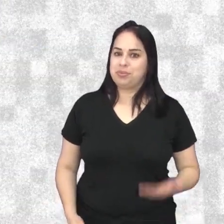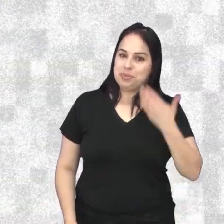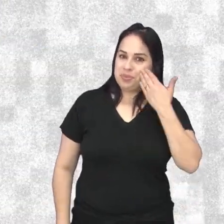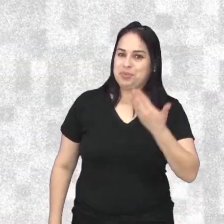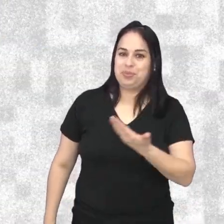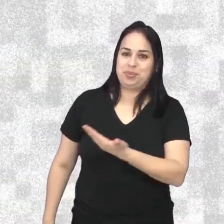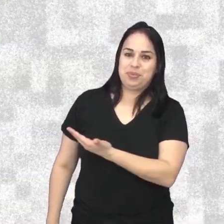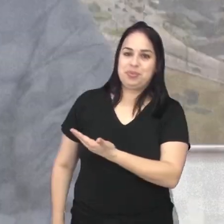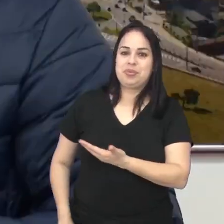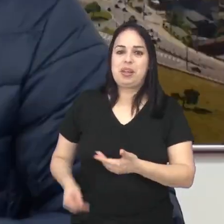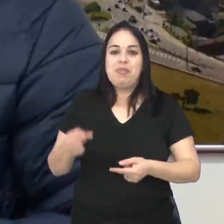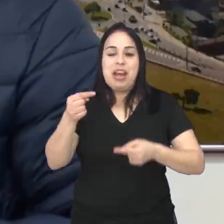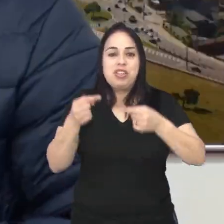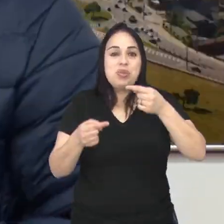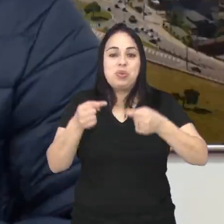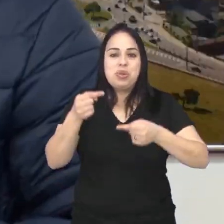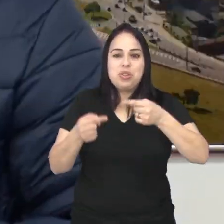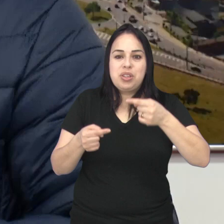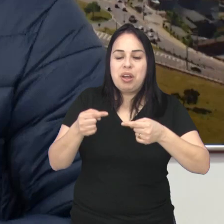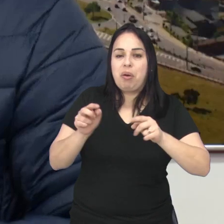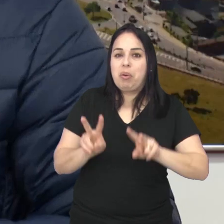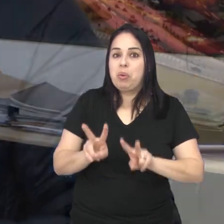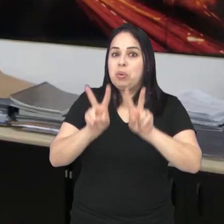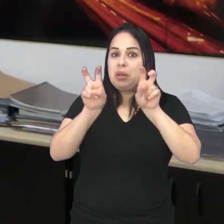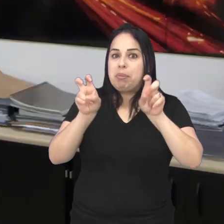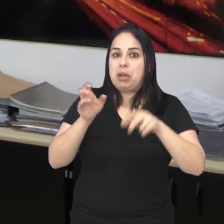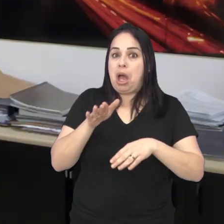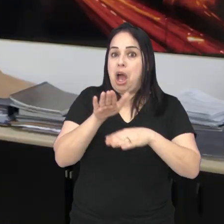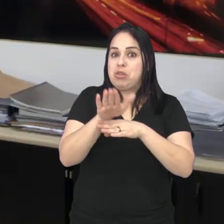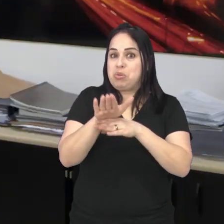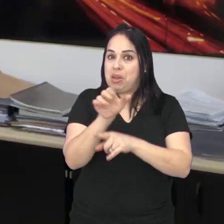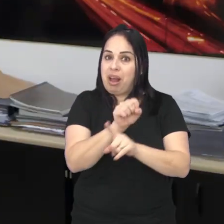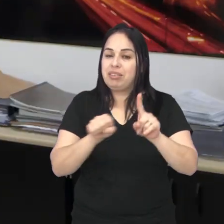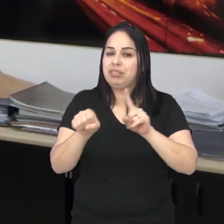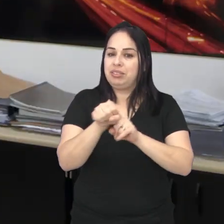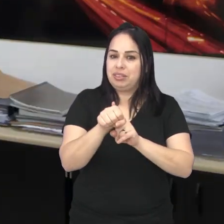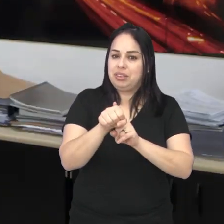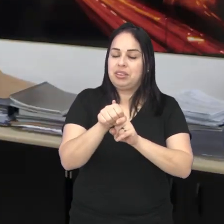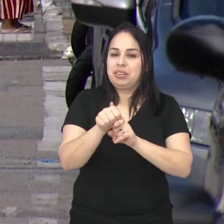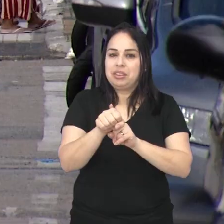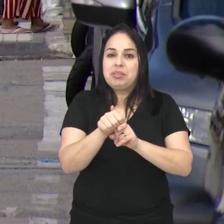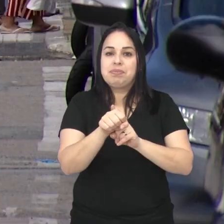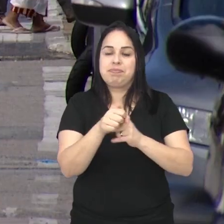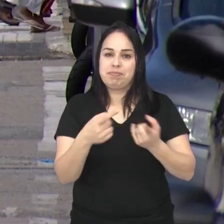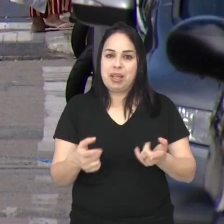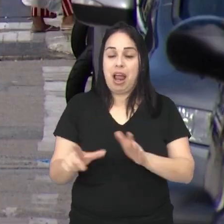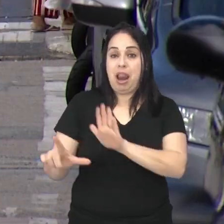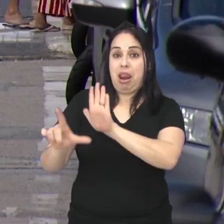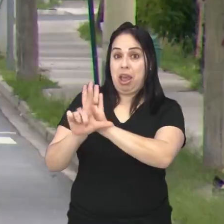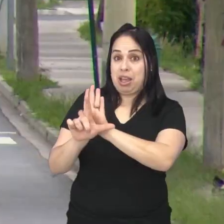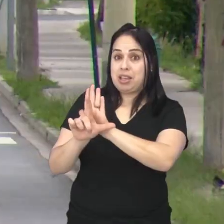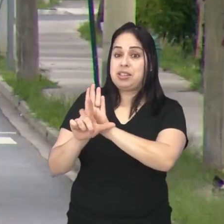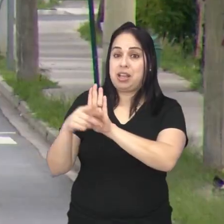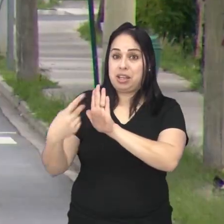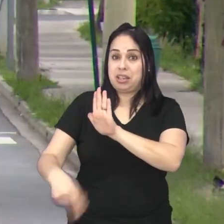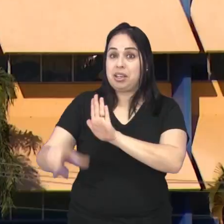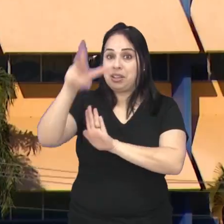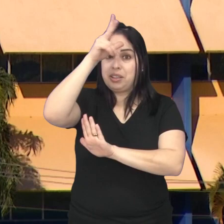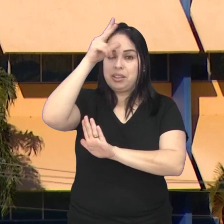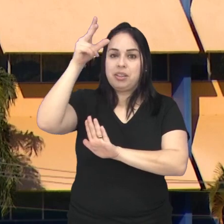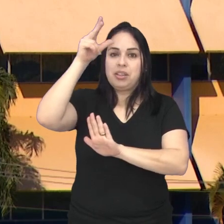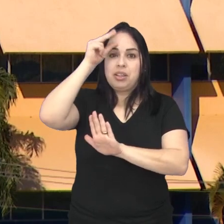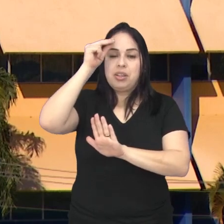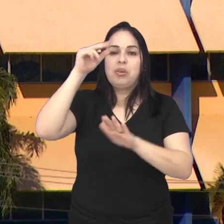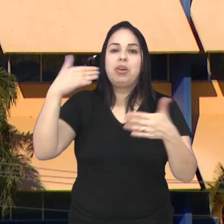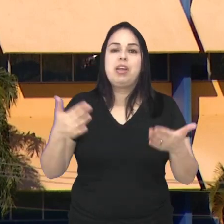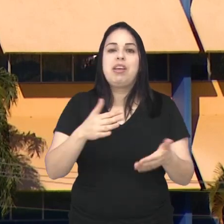O Sobre Política vai discutir com especialistas temas de interesse público, abordando questões sociais, leis municipais e a